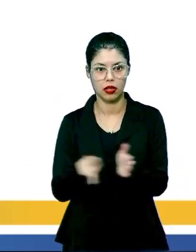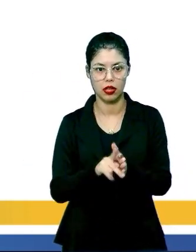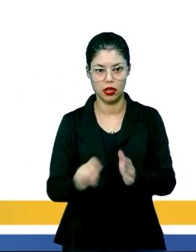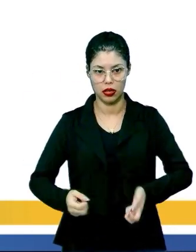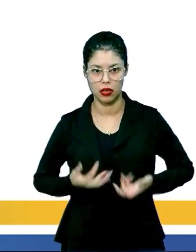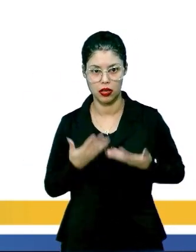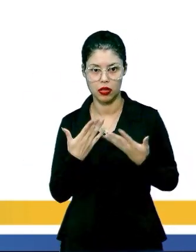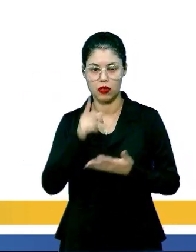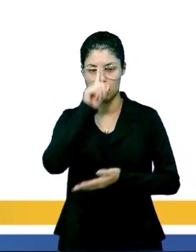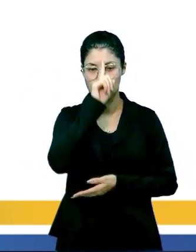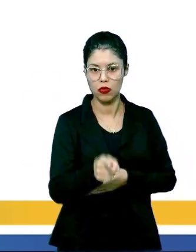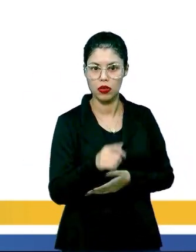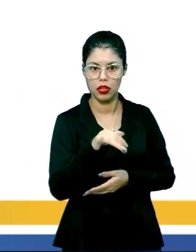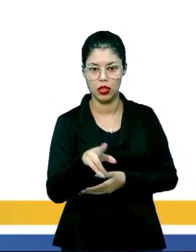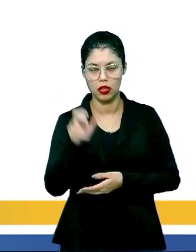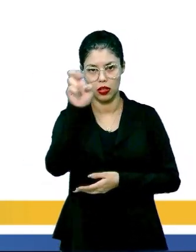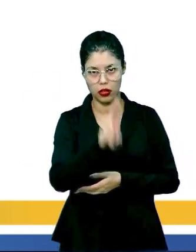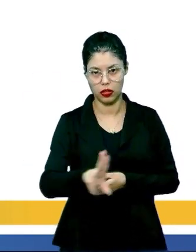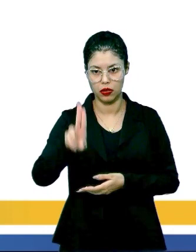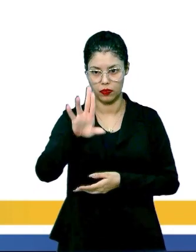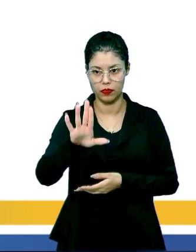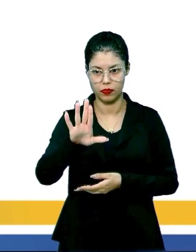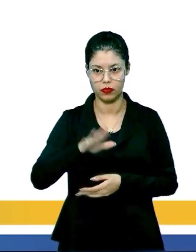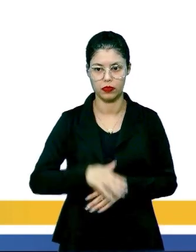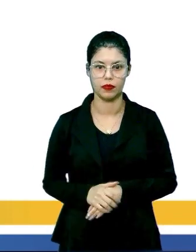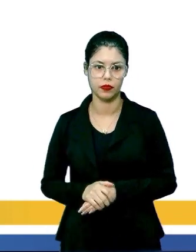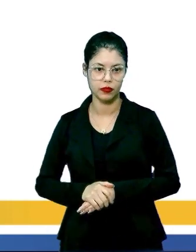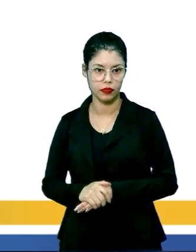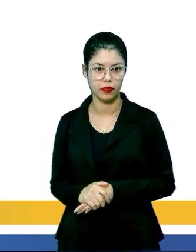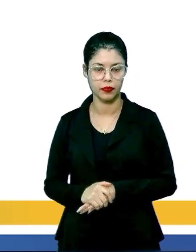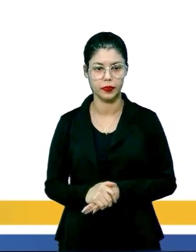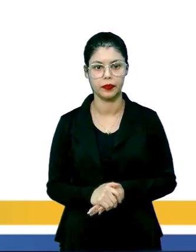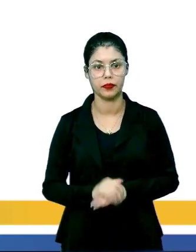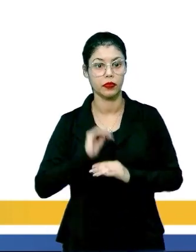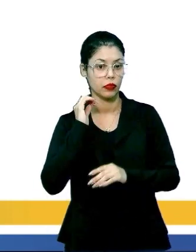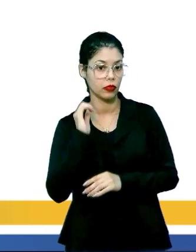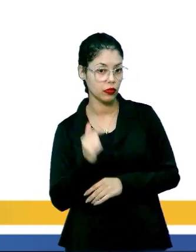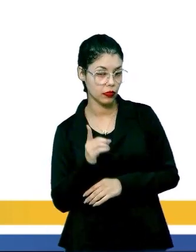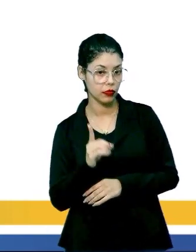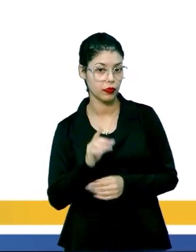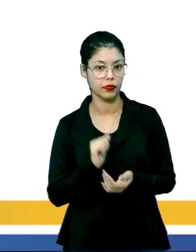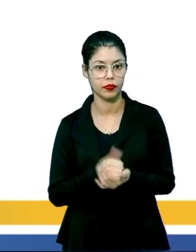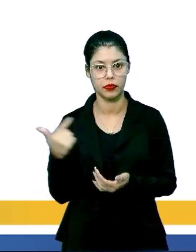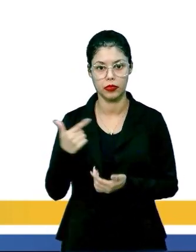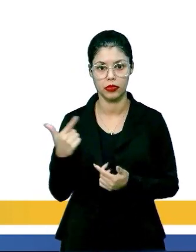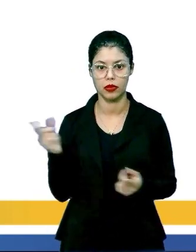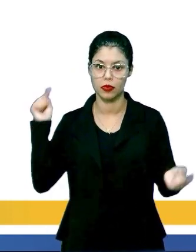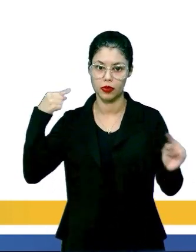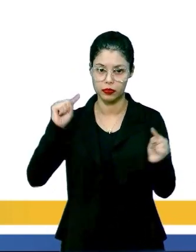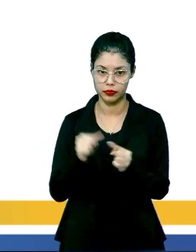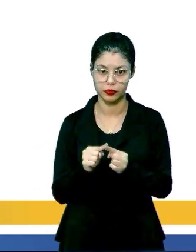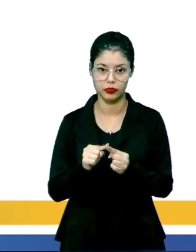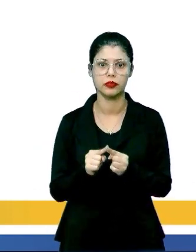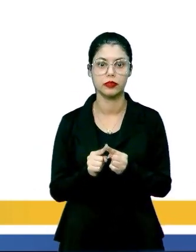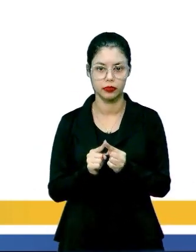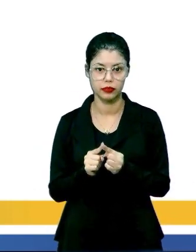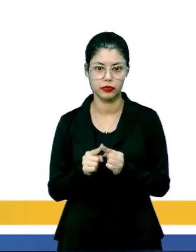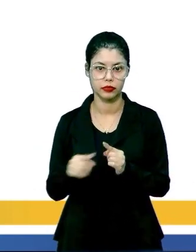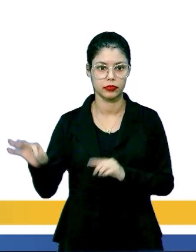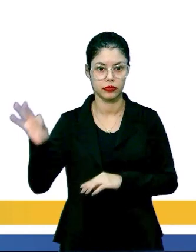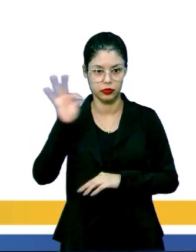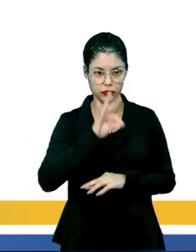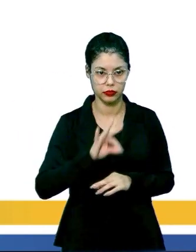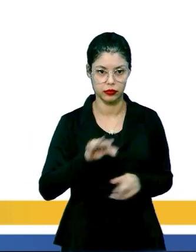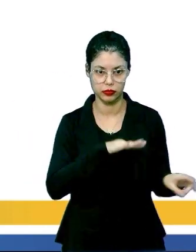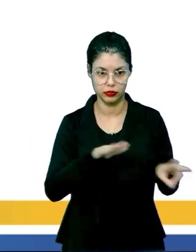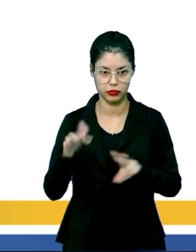luta pela emancipação do jugo ideológico na Europa. Ou D, a segunda se aproxima-se do